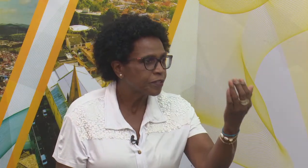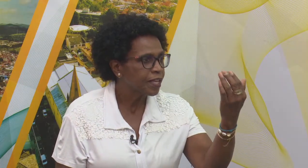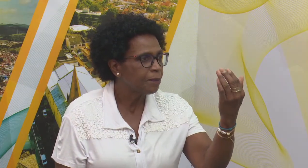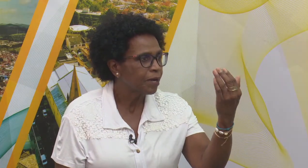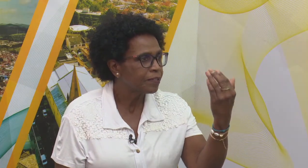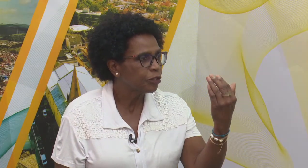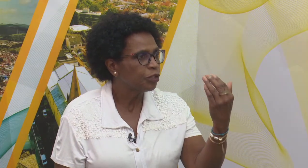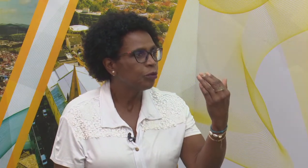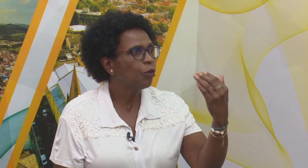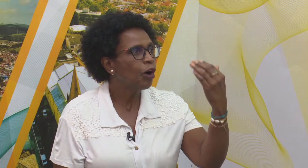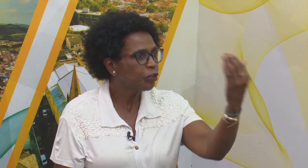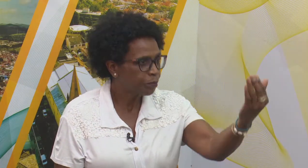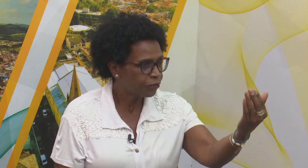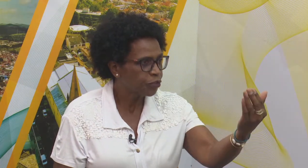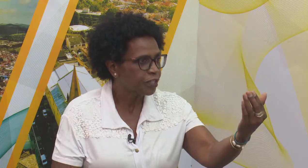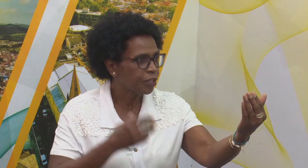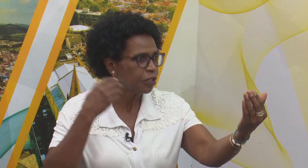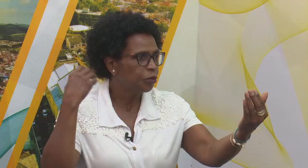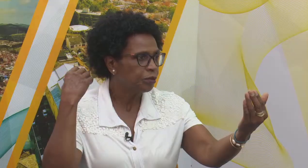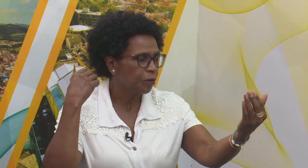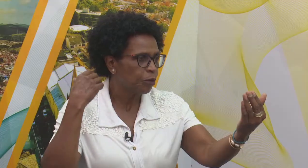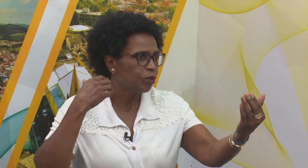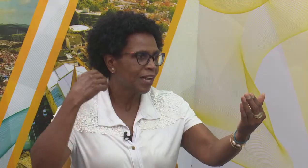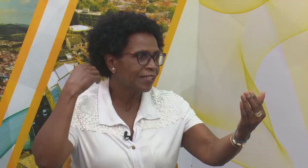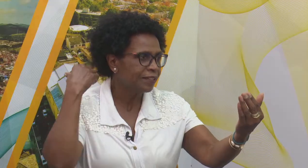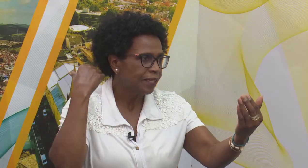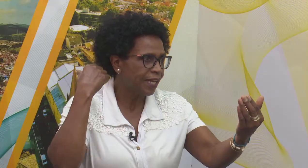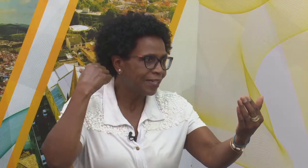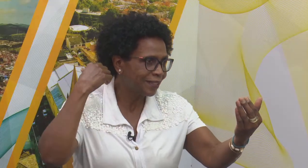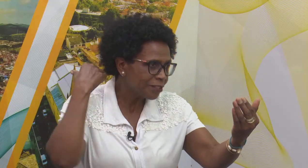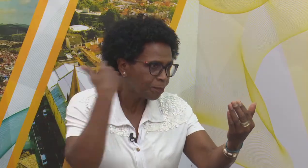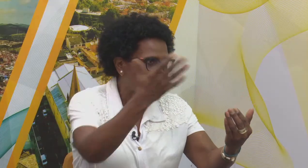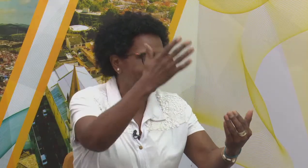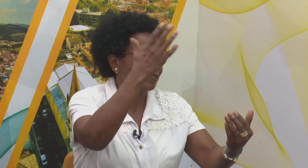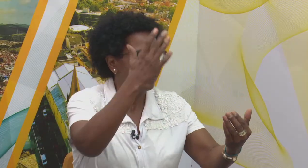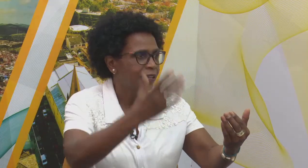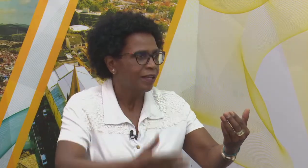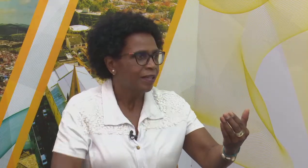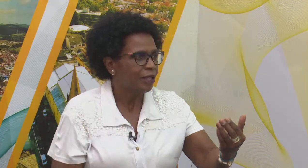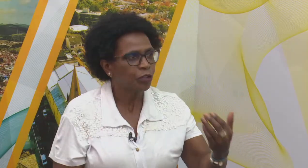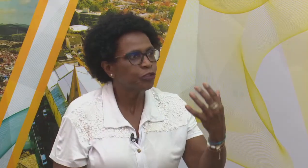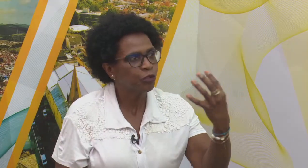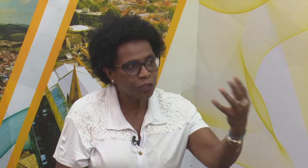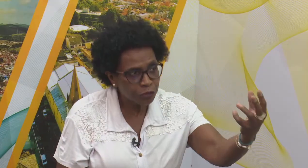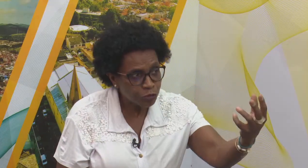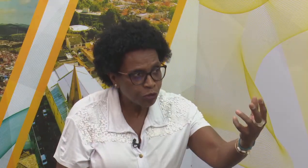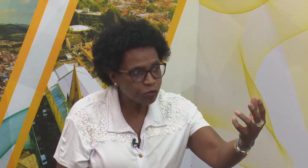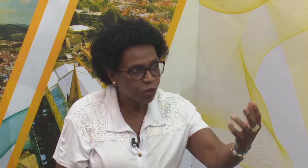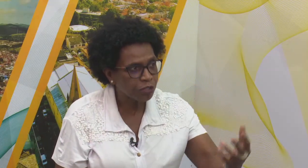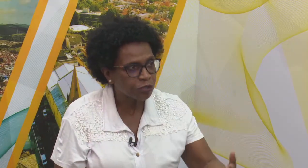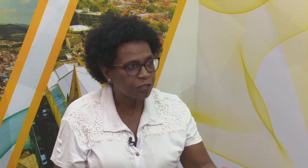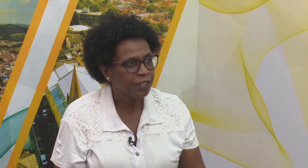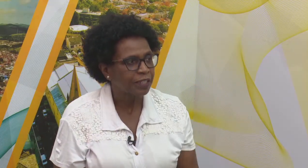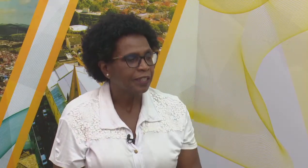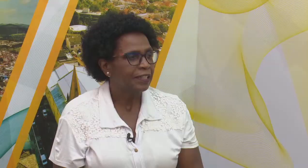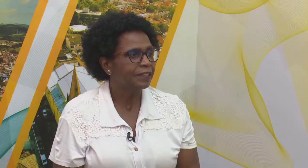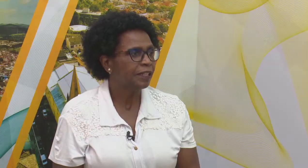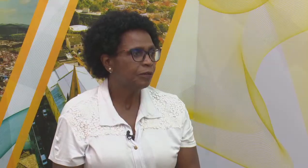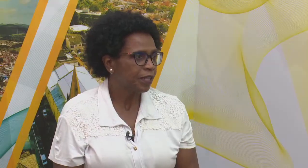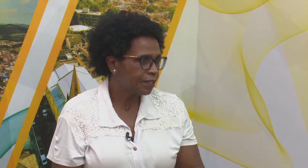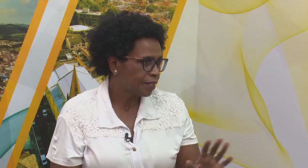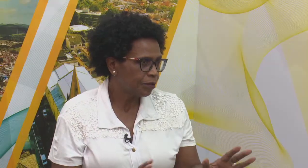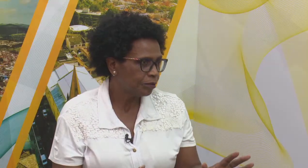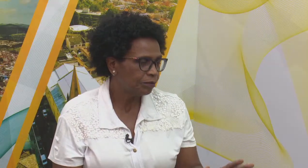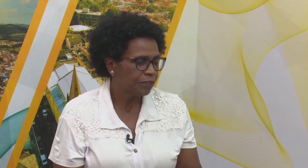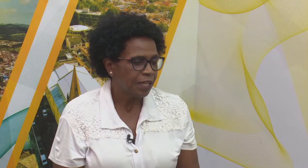para você, mas eu não olho para você, o meu olhar ele transpassa. Eu não estou olhando nos seus olhos.